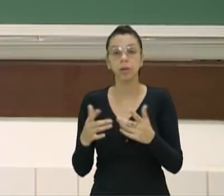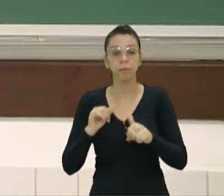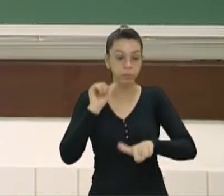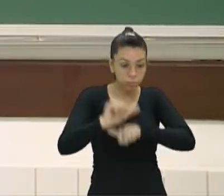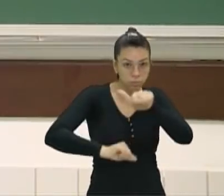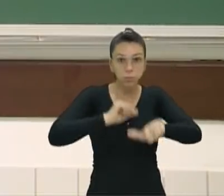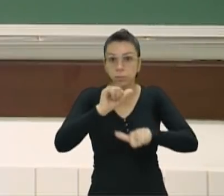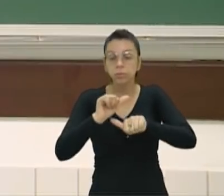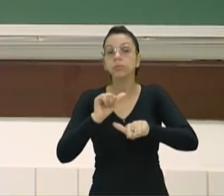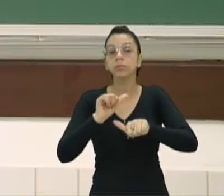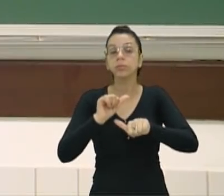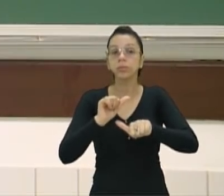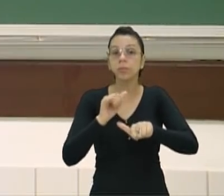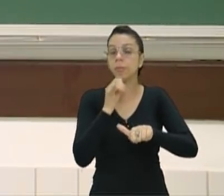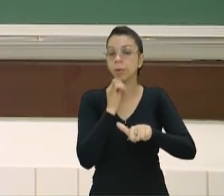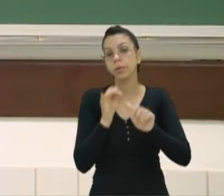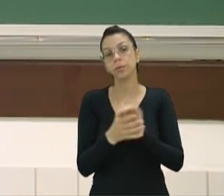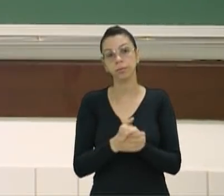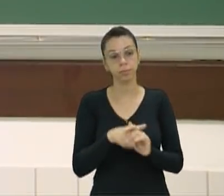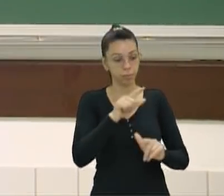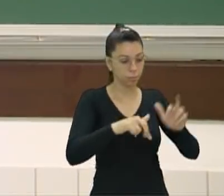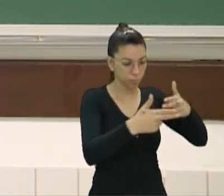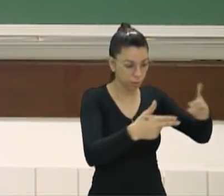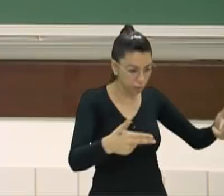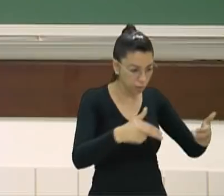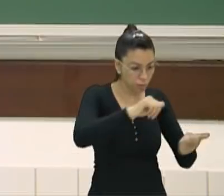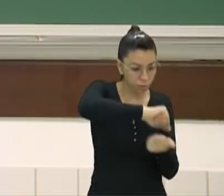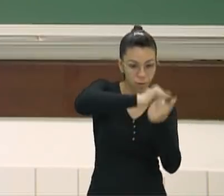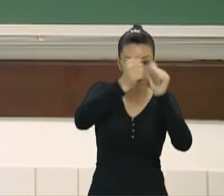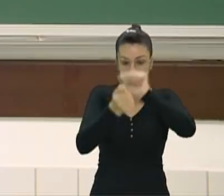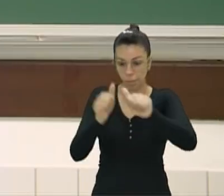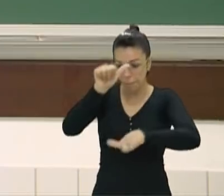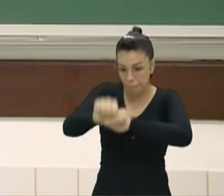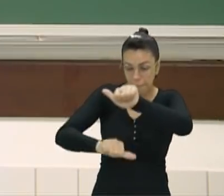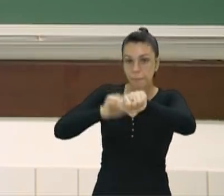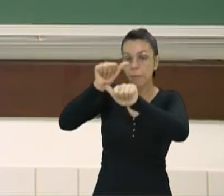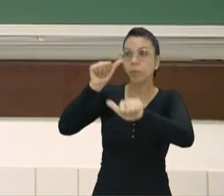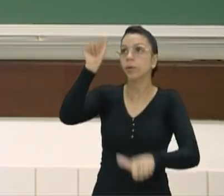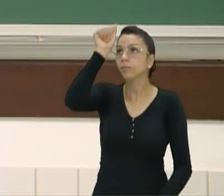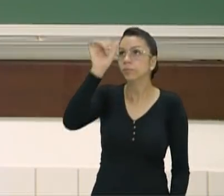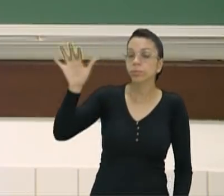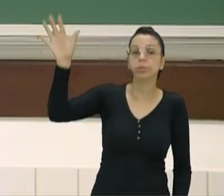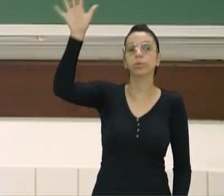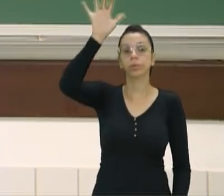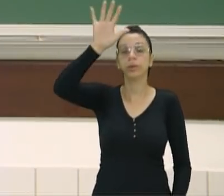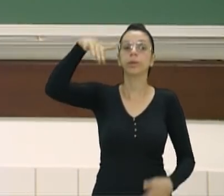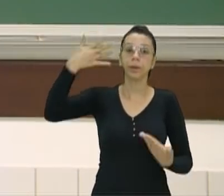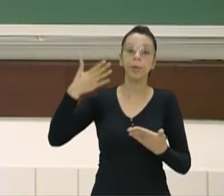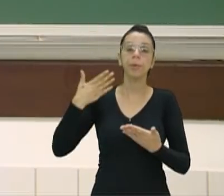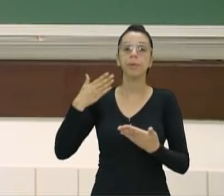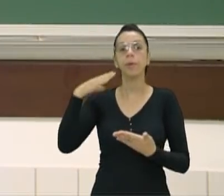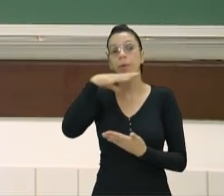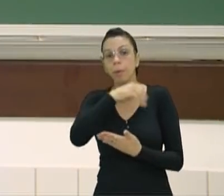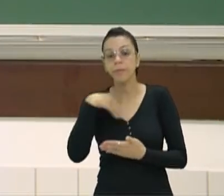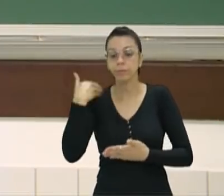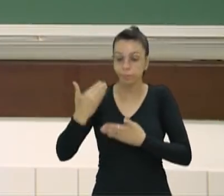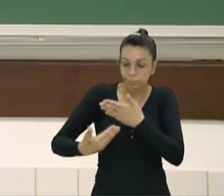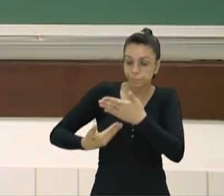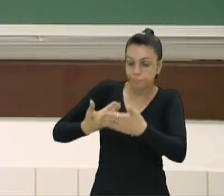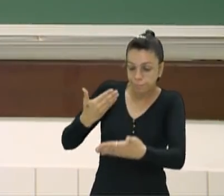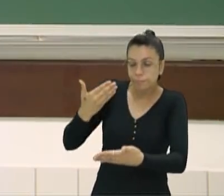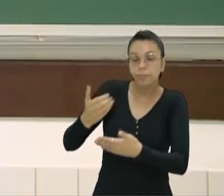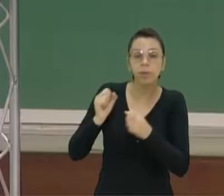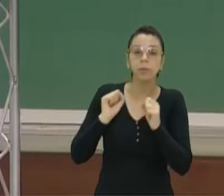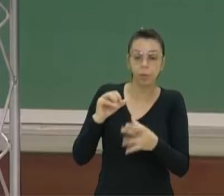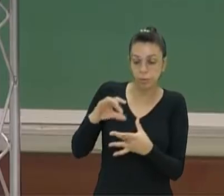sua mente. Você abstraiu aquilo. E, obviamente, isso vai sendo desenvolvido, né? E você pode abstrair